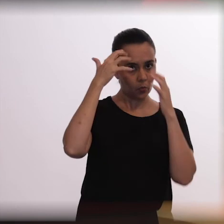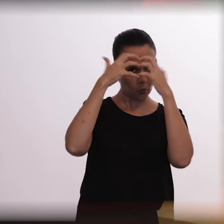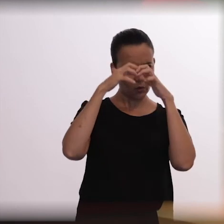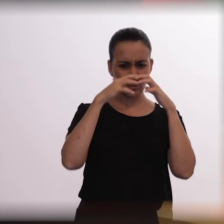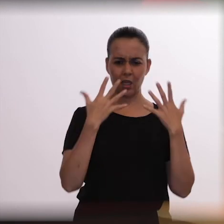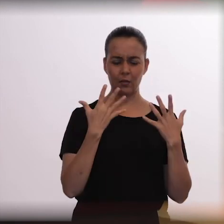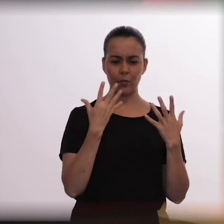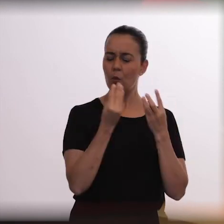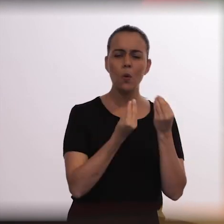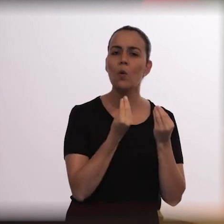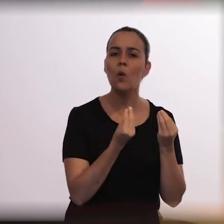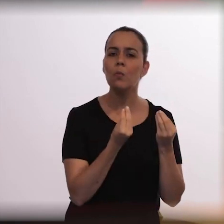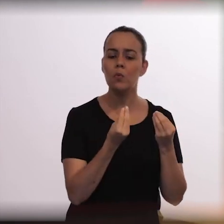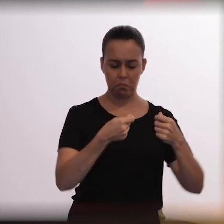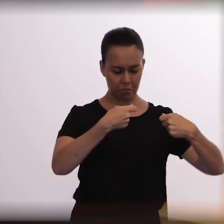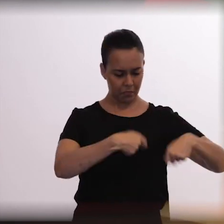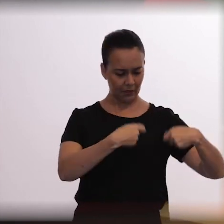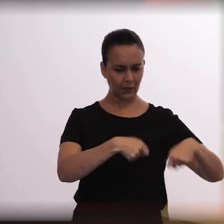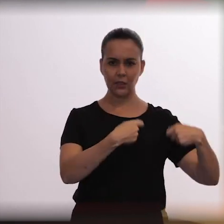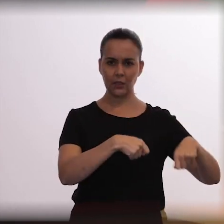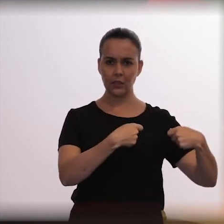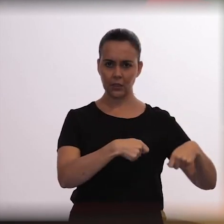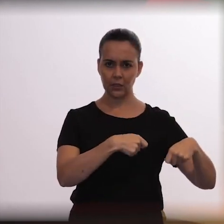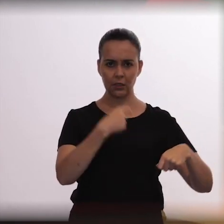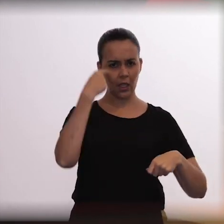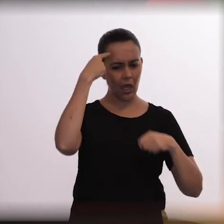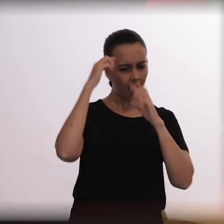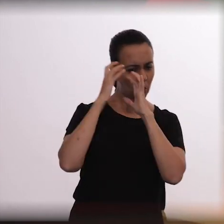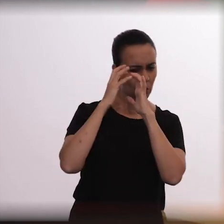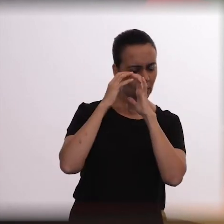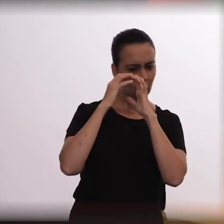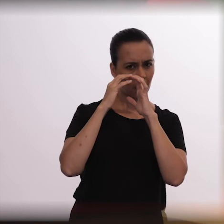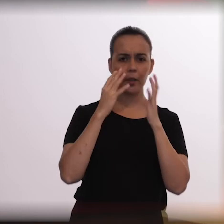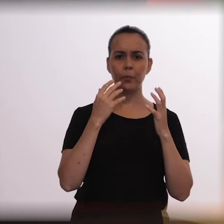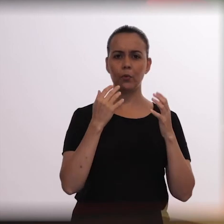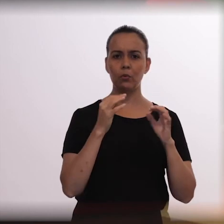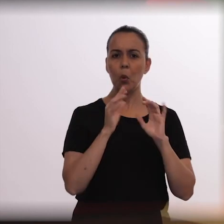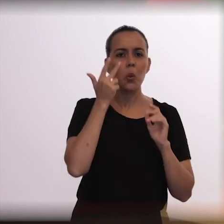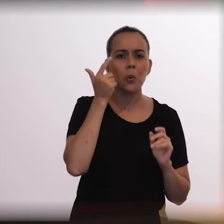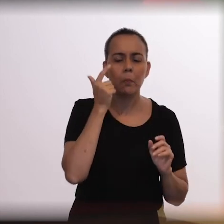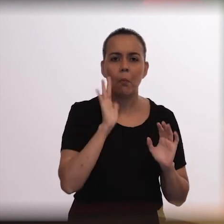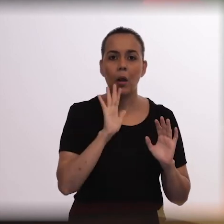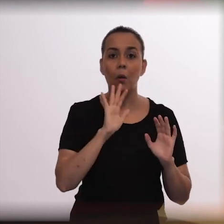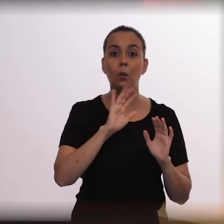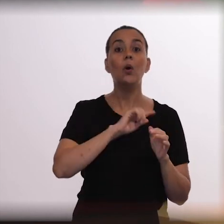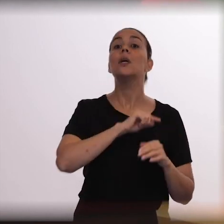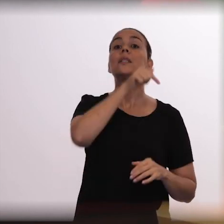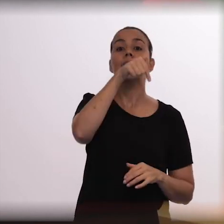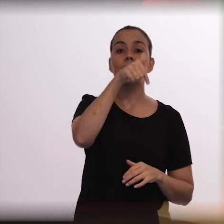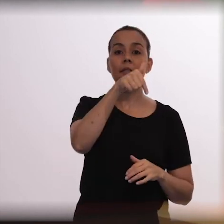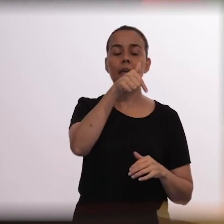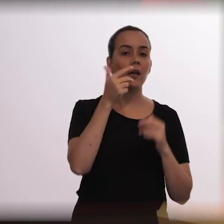que é isso? Necessidade psicológica básica. Eu vou citar 7 para vocês, as 7